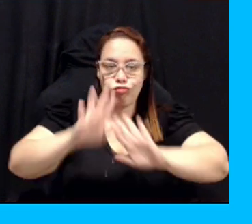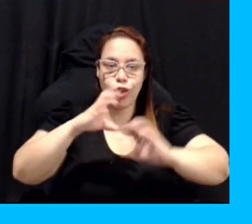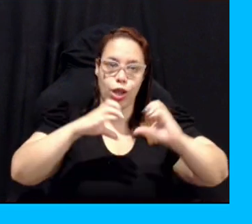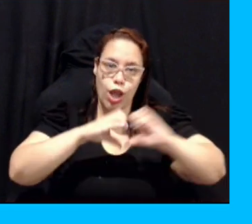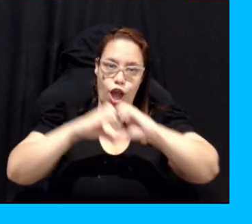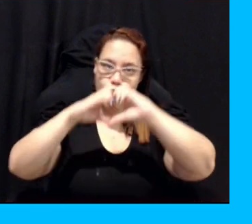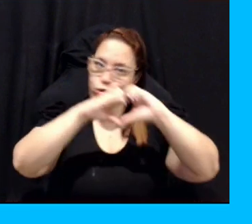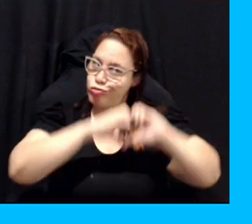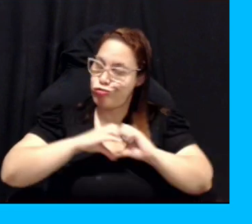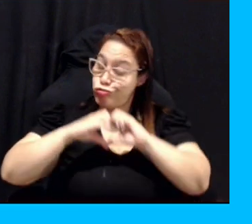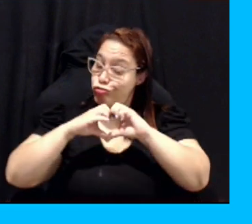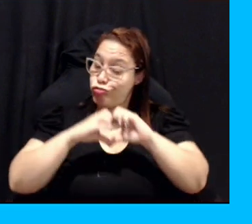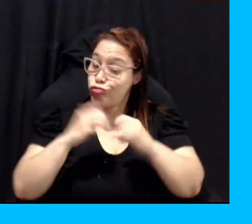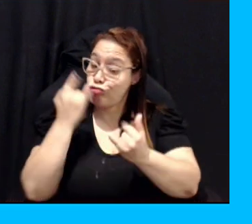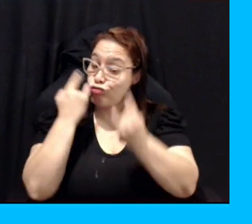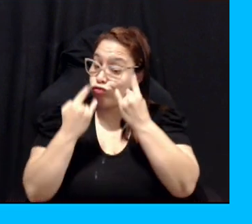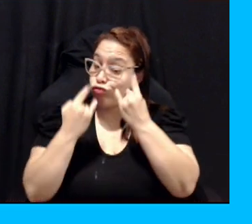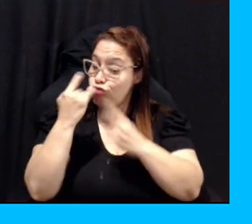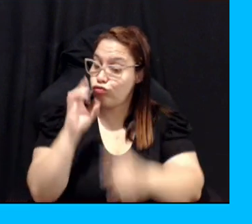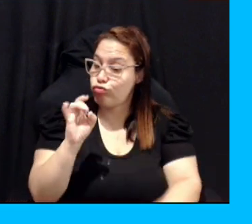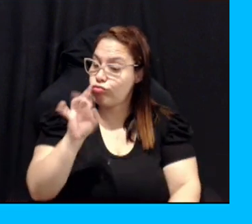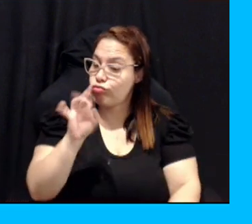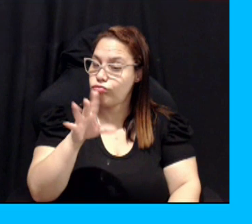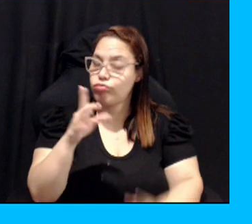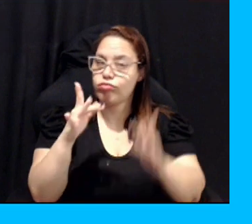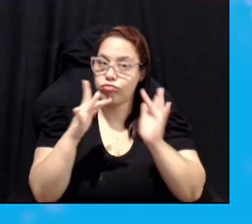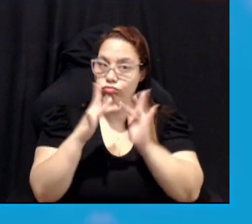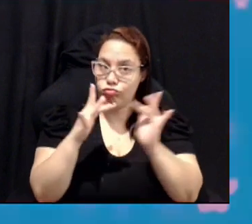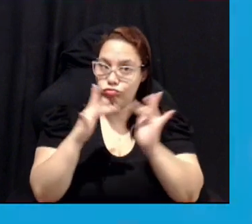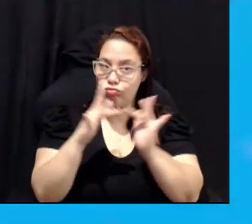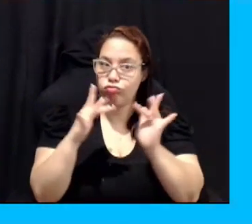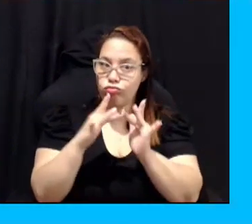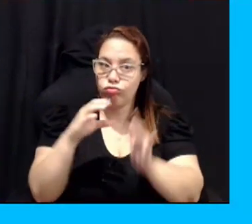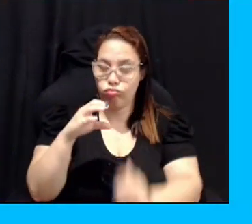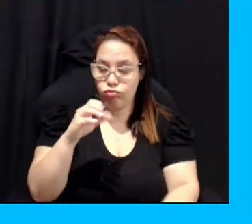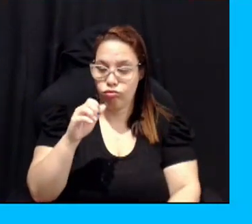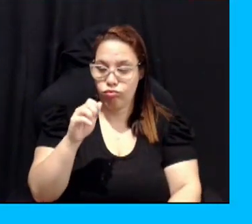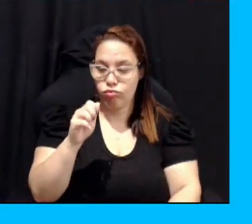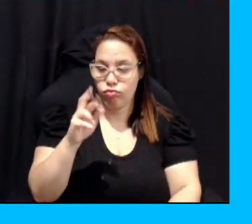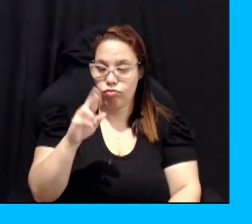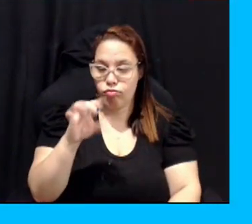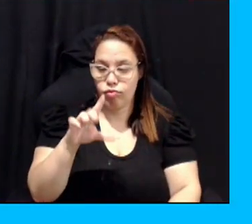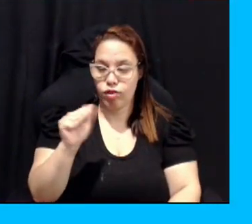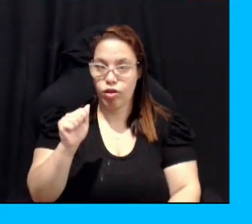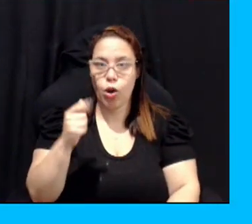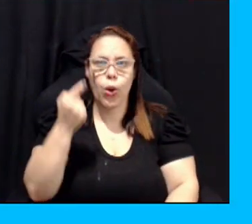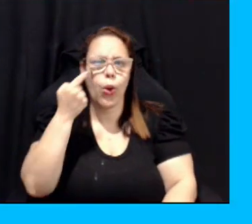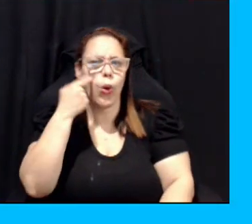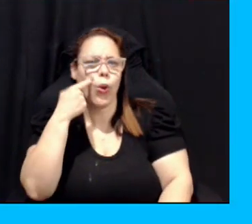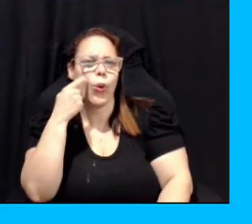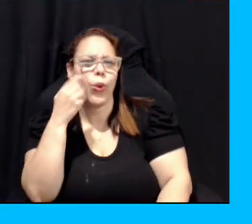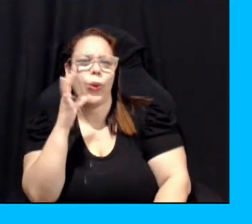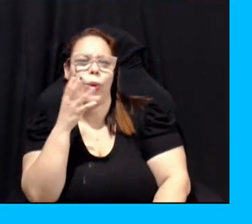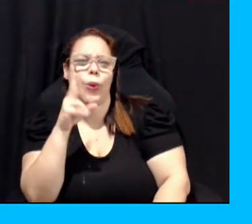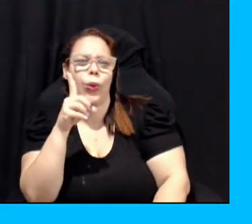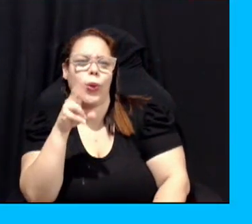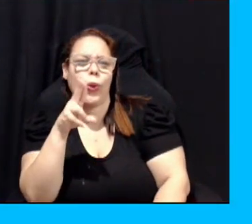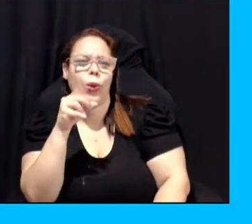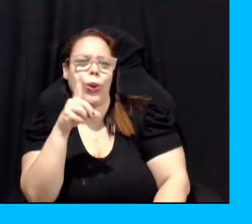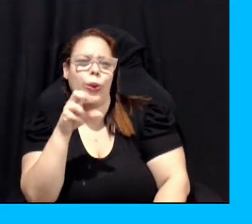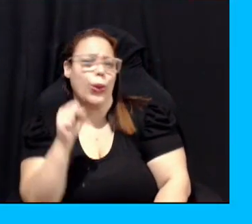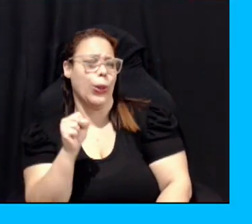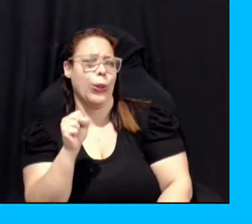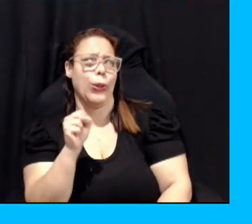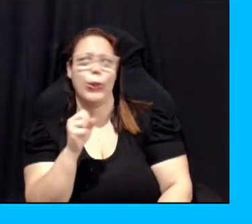se interessou, é só entrar em contato com a Carla Vieira. E olha que graça é o Dudu. Esse bebê tem